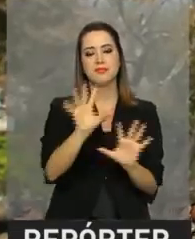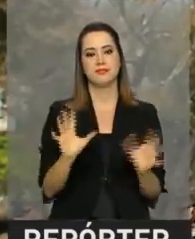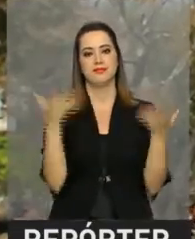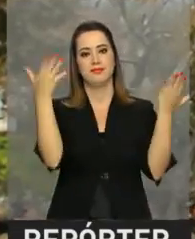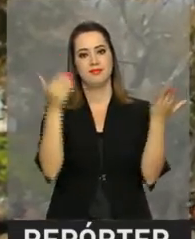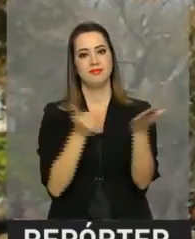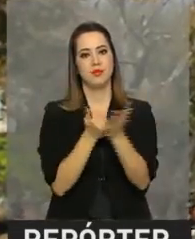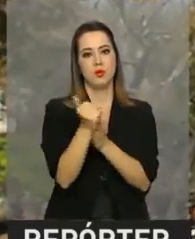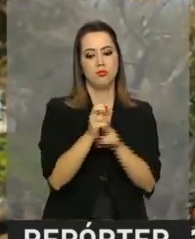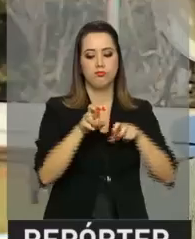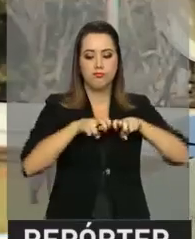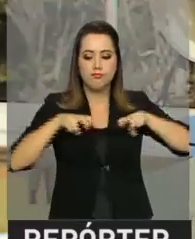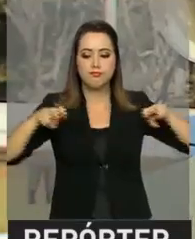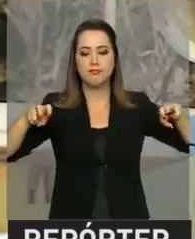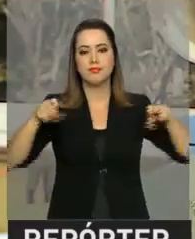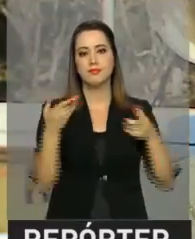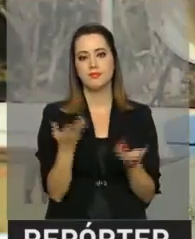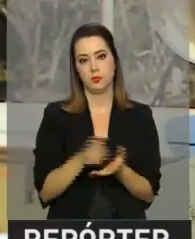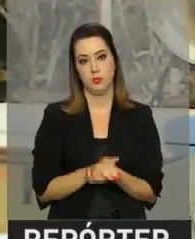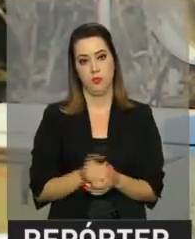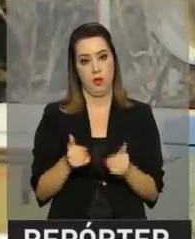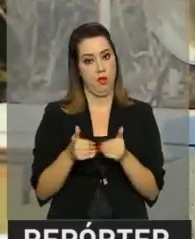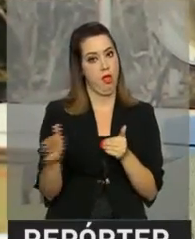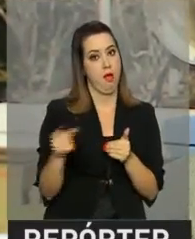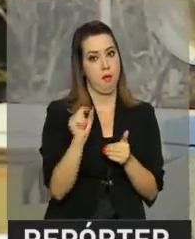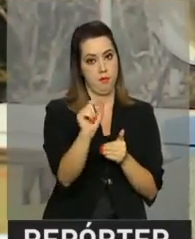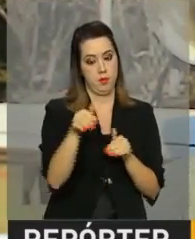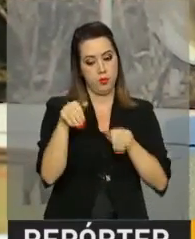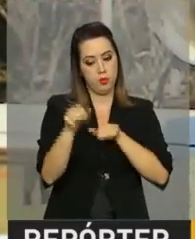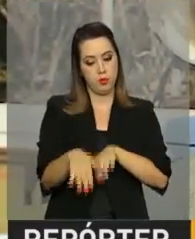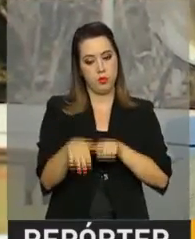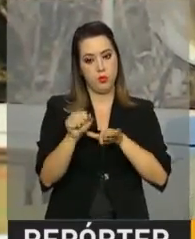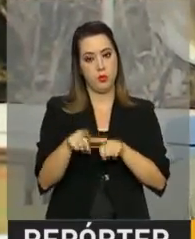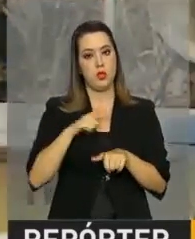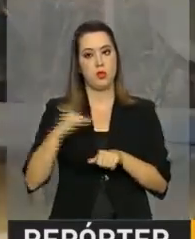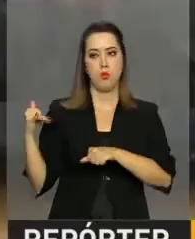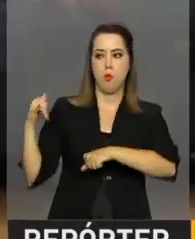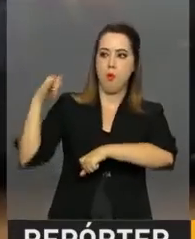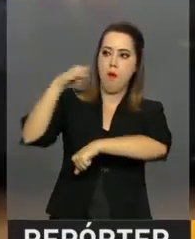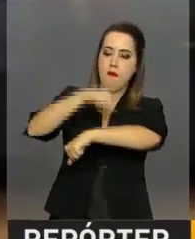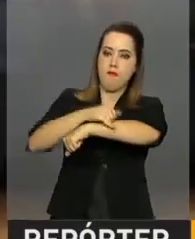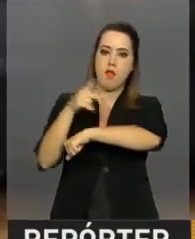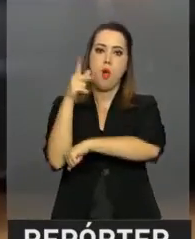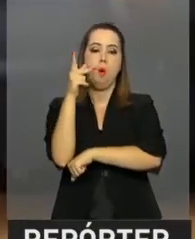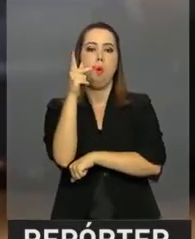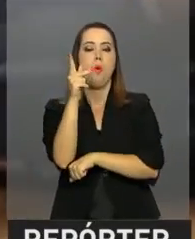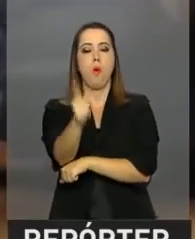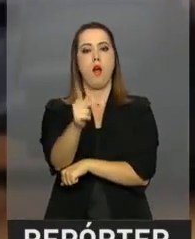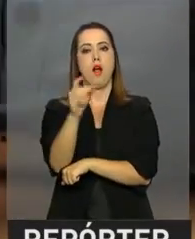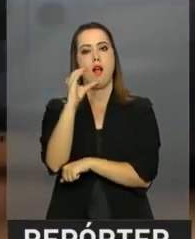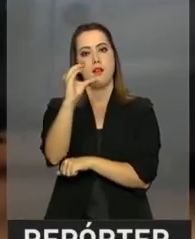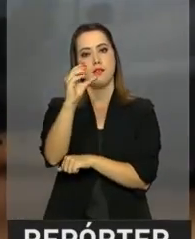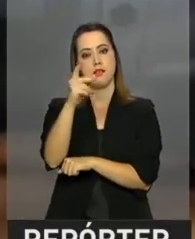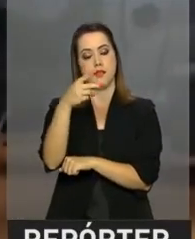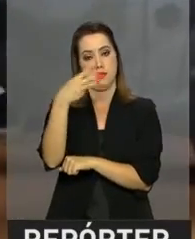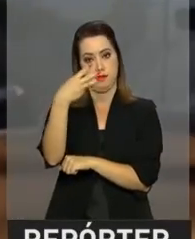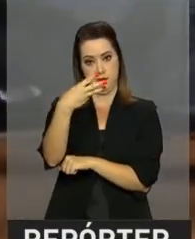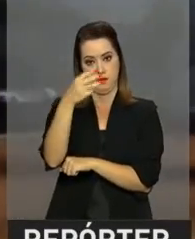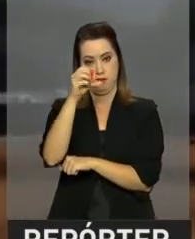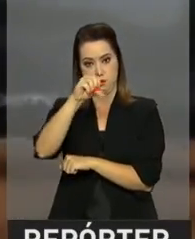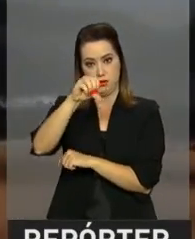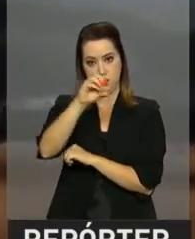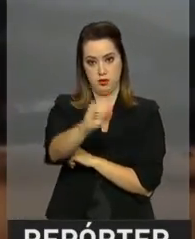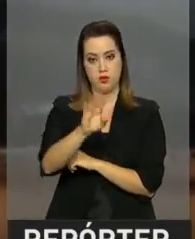a partir das arquibancadas. Na abertura do desfile, nós vamos ter o aeronave KC-390, é um produto da indústria de defesa nacional, fabricado